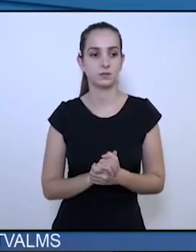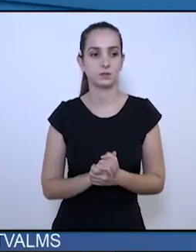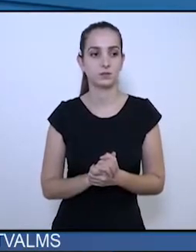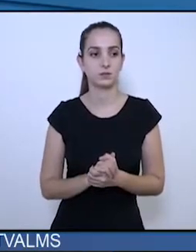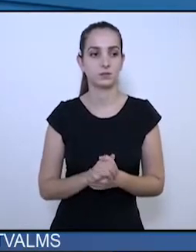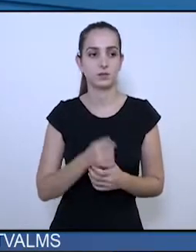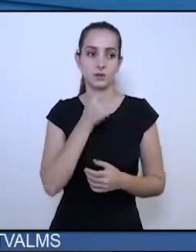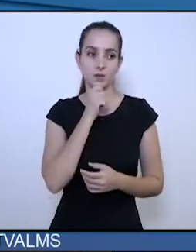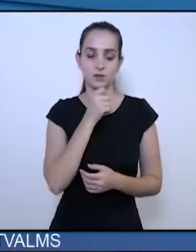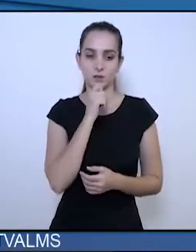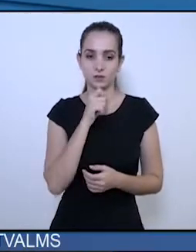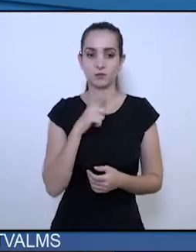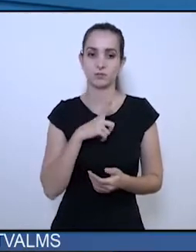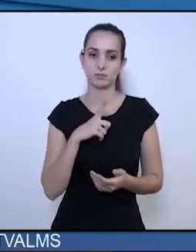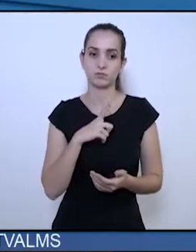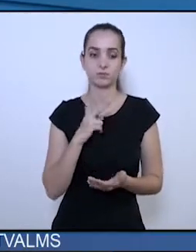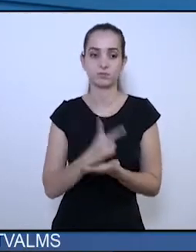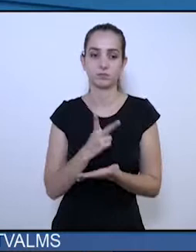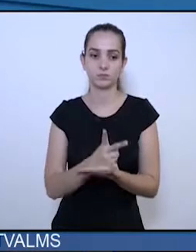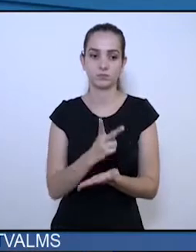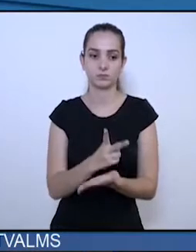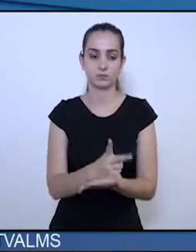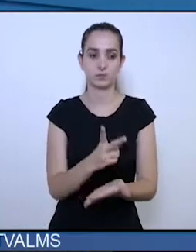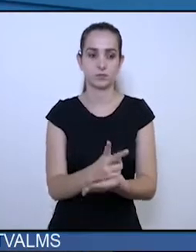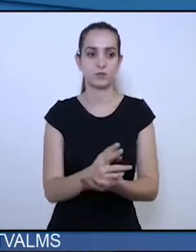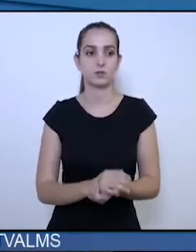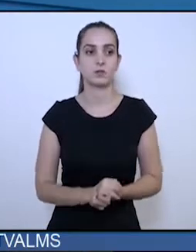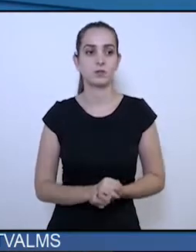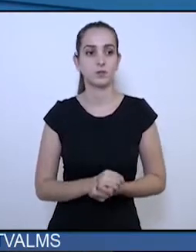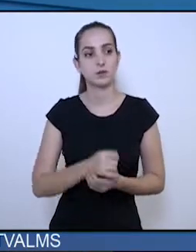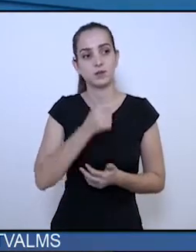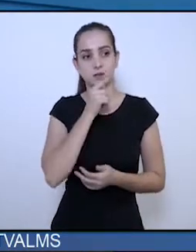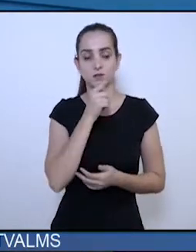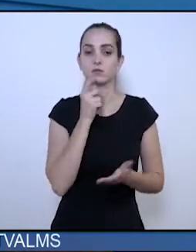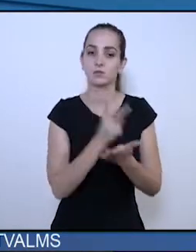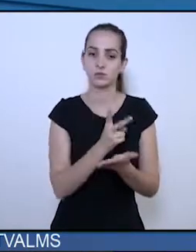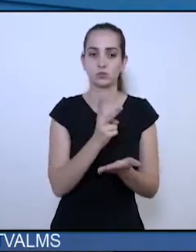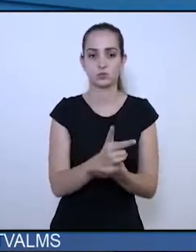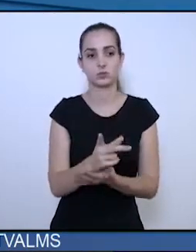ainda continua tendo. Ainda continua